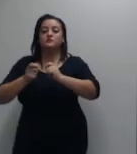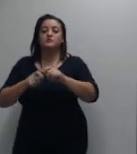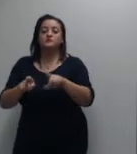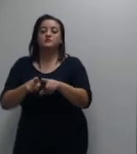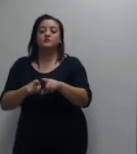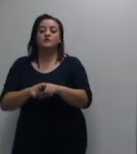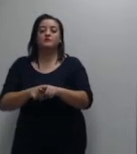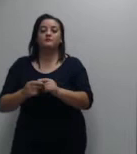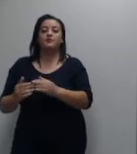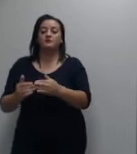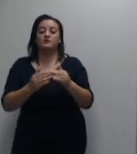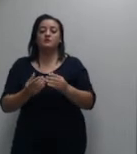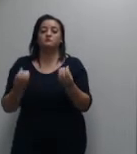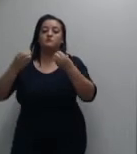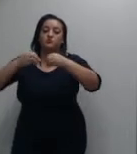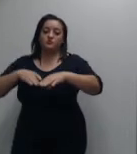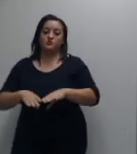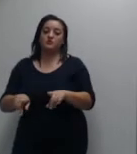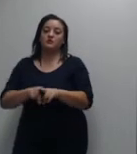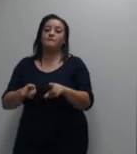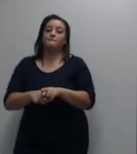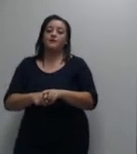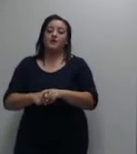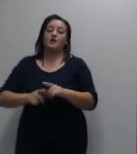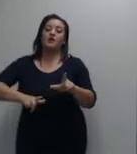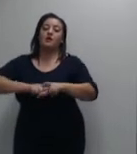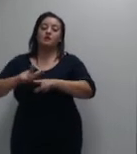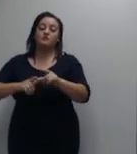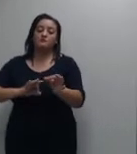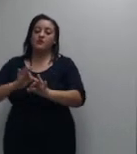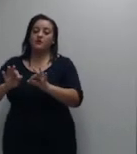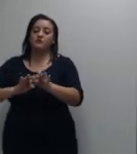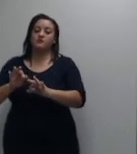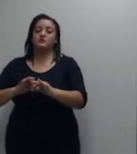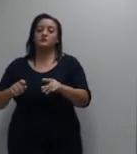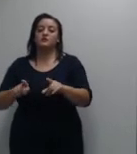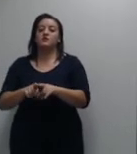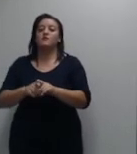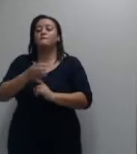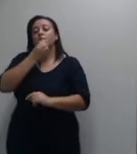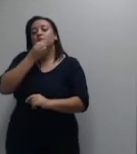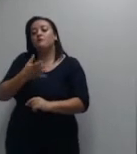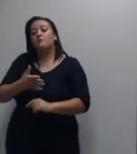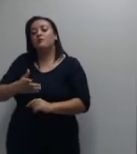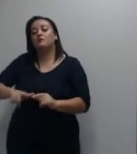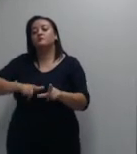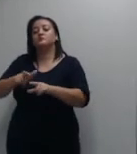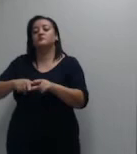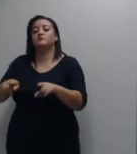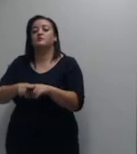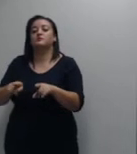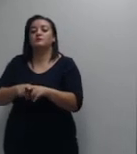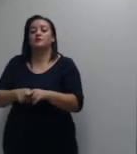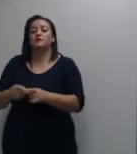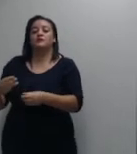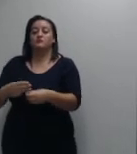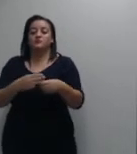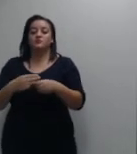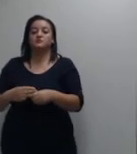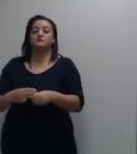flagrante prejuízo ao funcionamento satisfatório das atribuições municipais